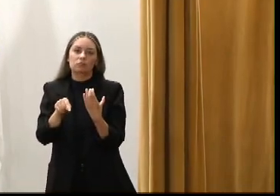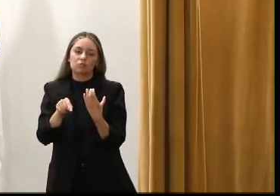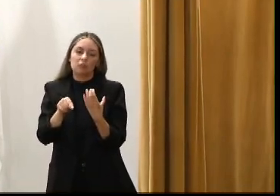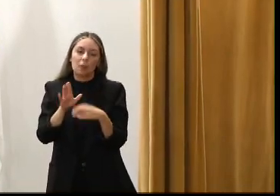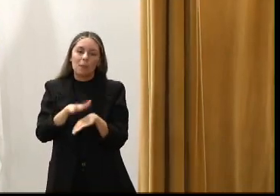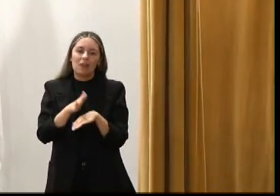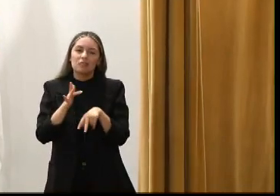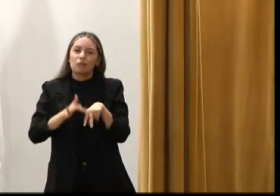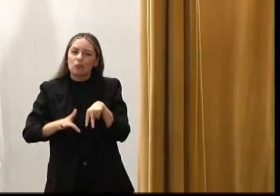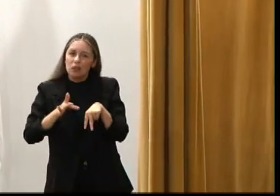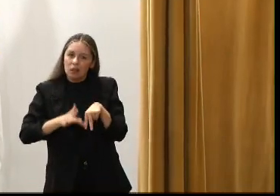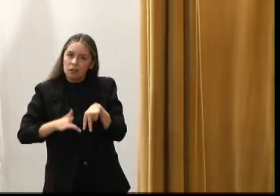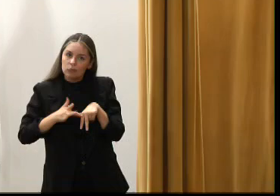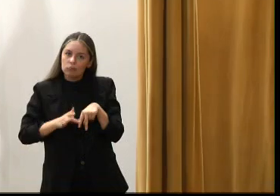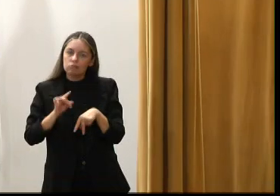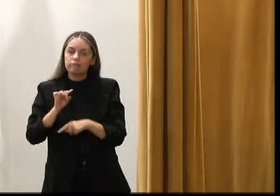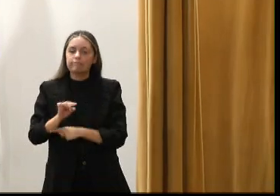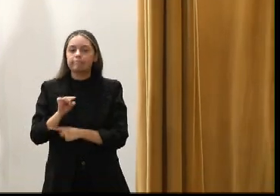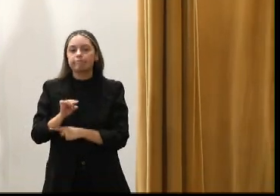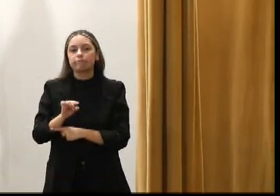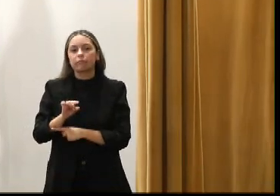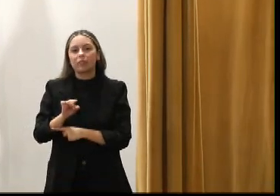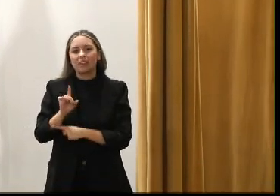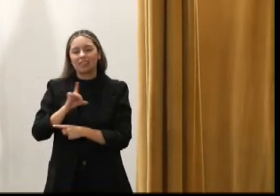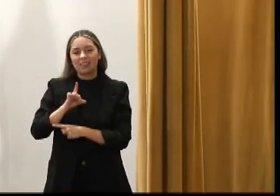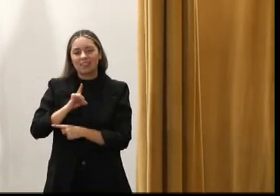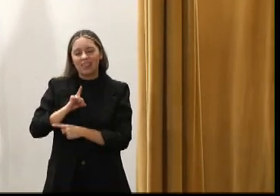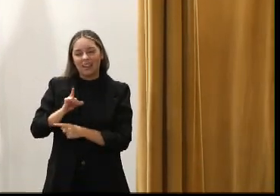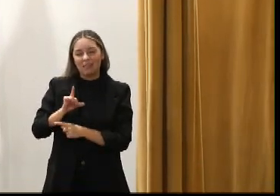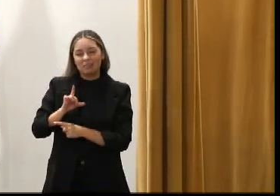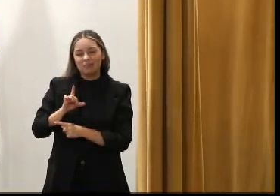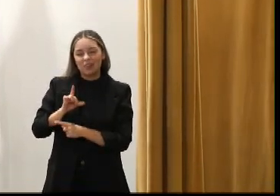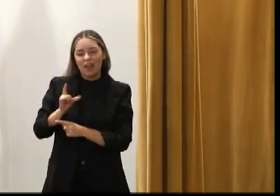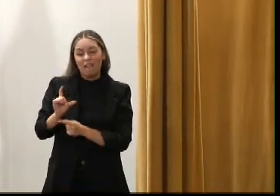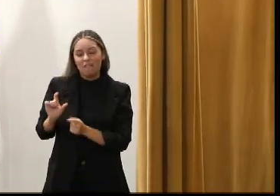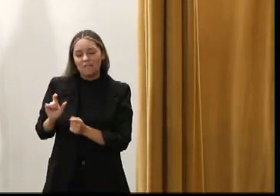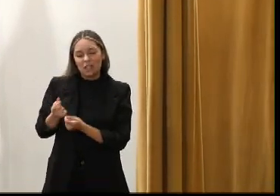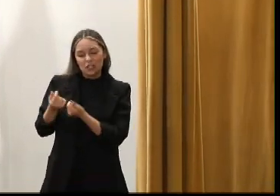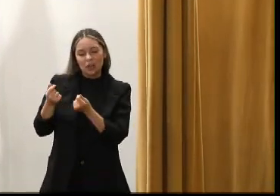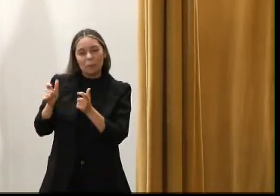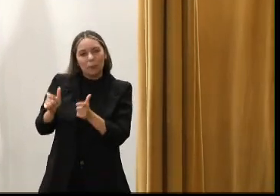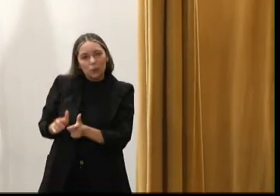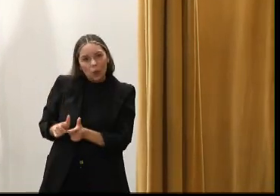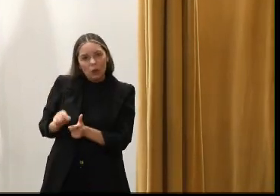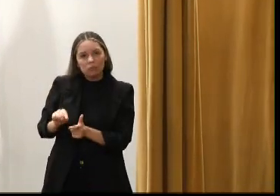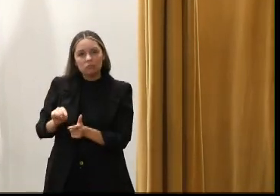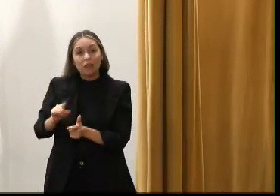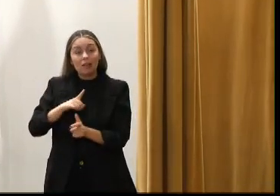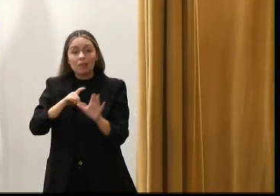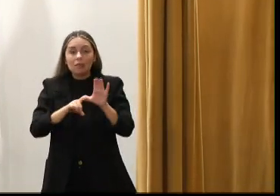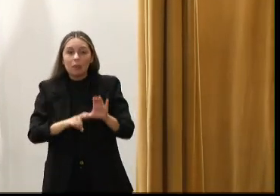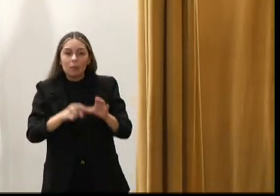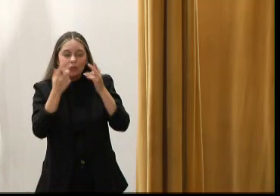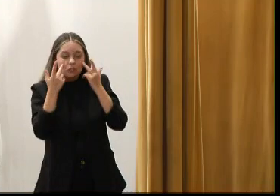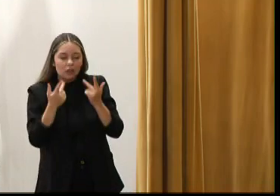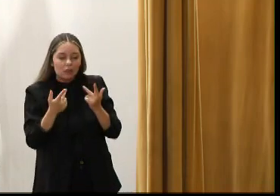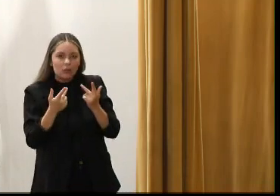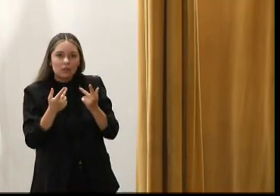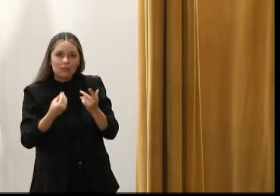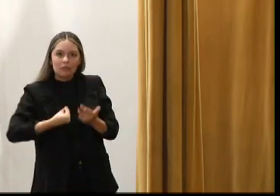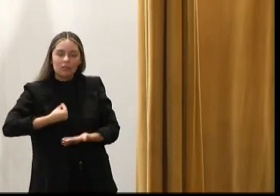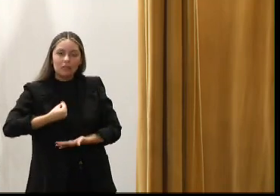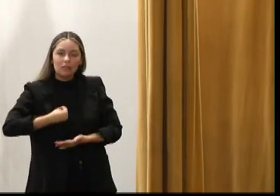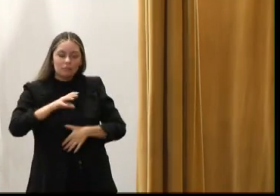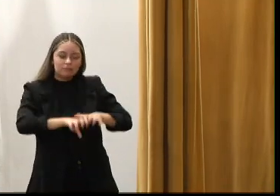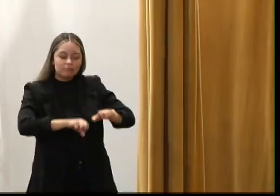mais vulneráveis, de classe social menor, elas dependem da natureza para a sua